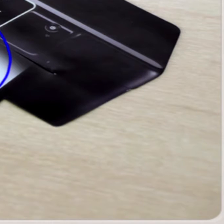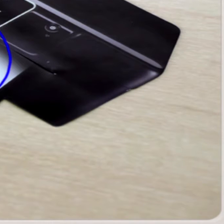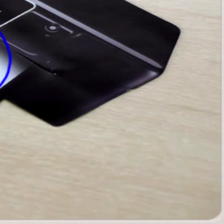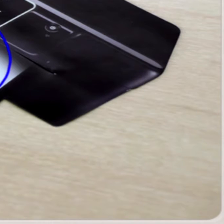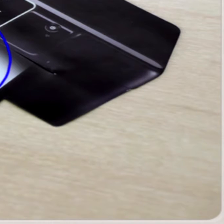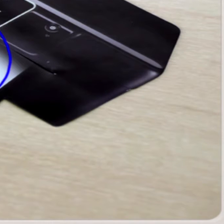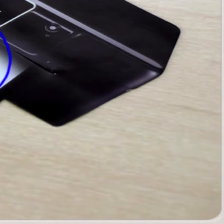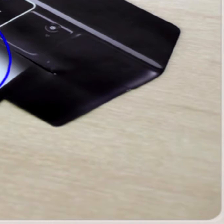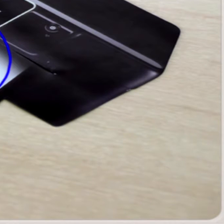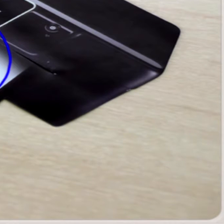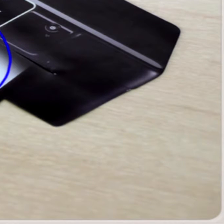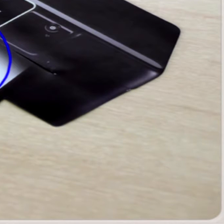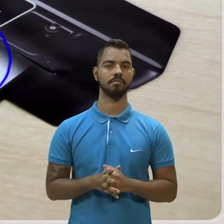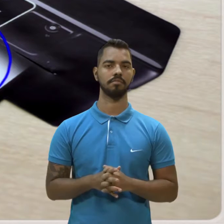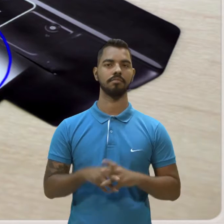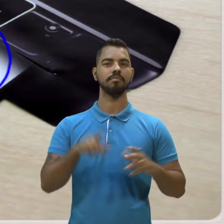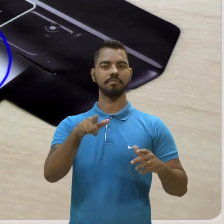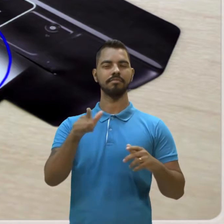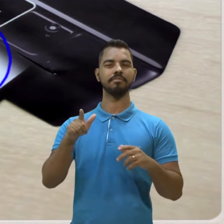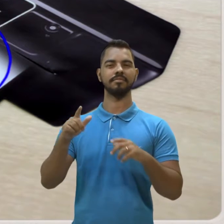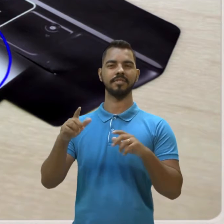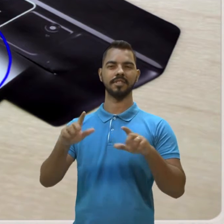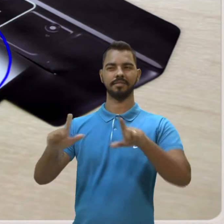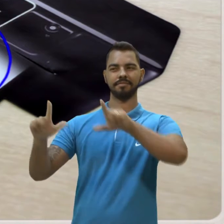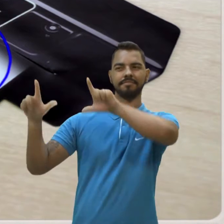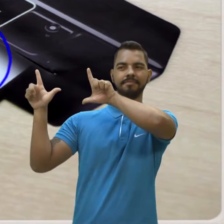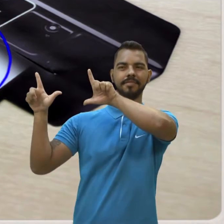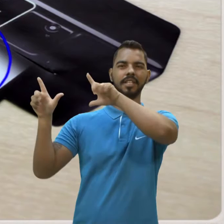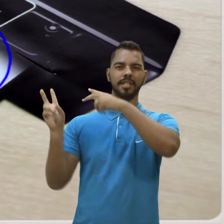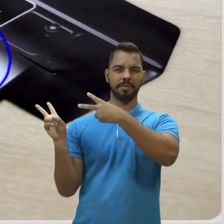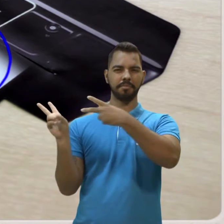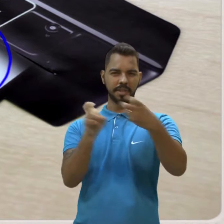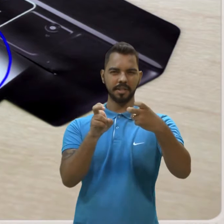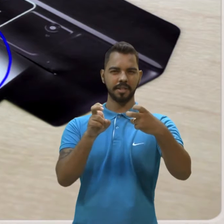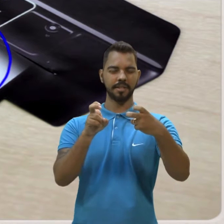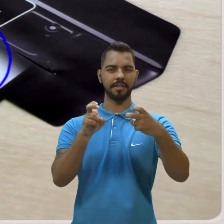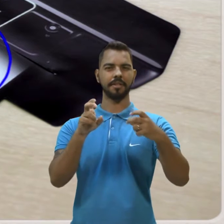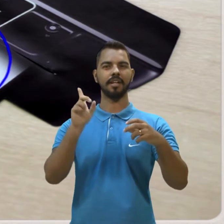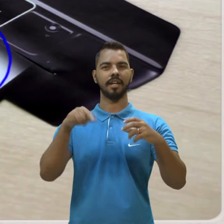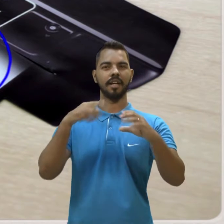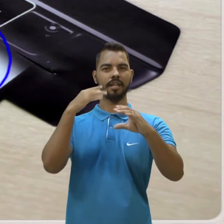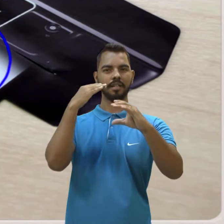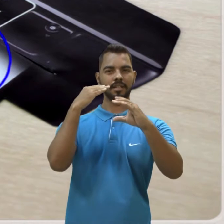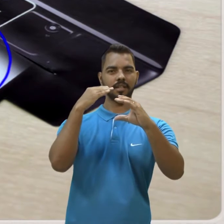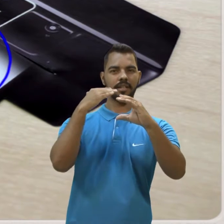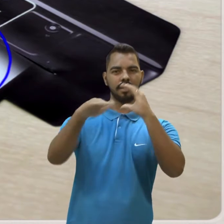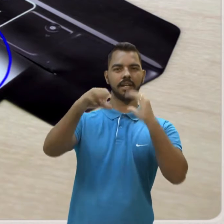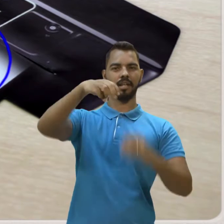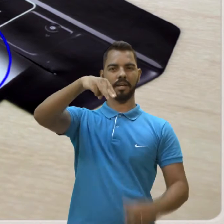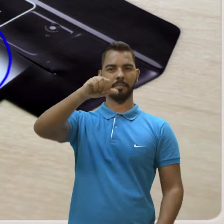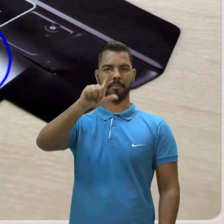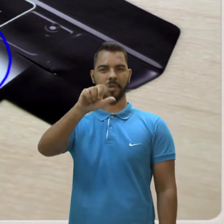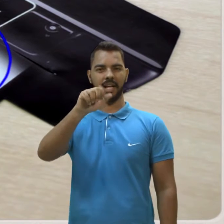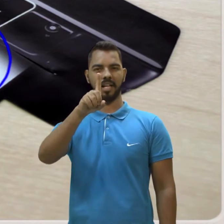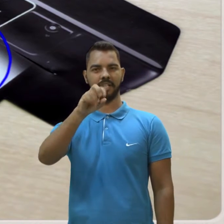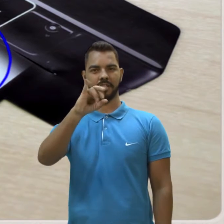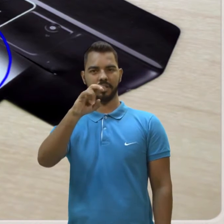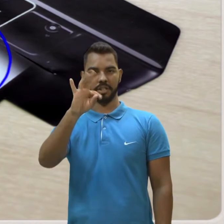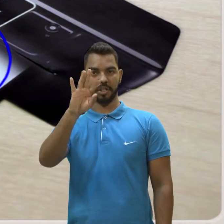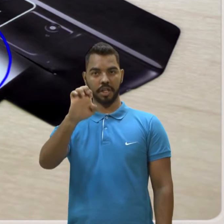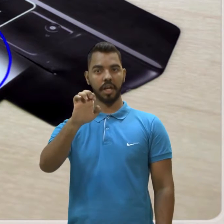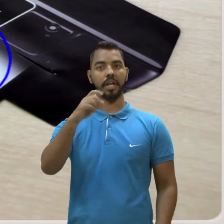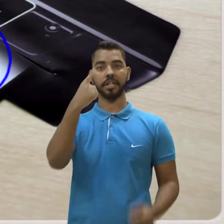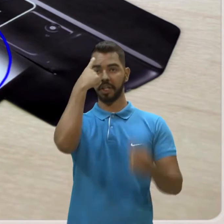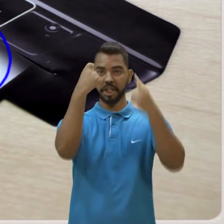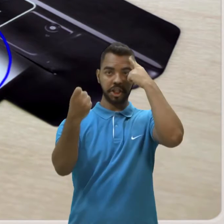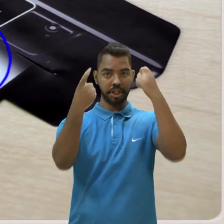Life tecnológicos. Causar uma boa impressão não tem preço. Aqui vocês estão vendo que é um tipo de